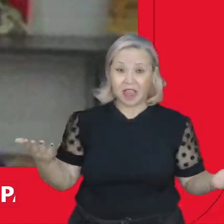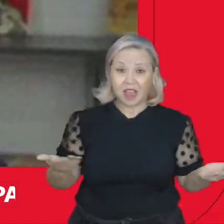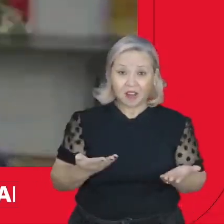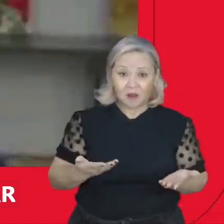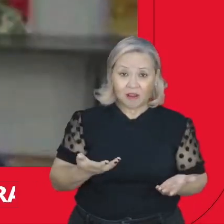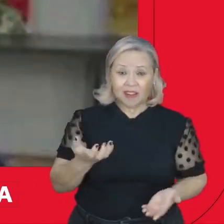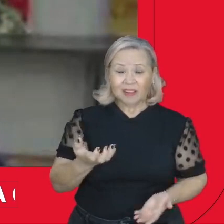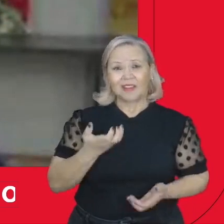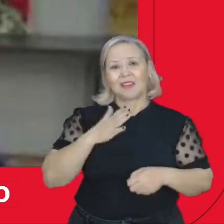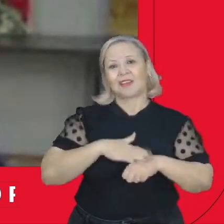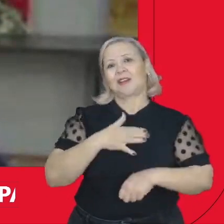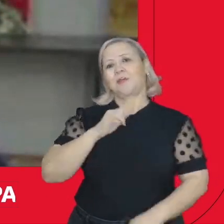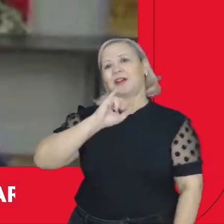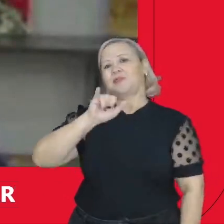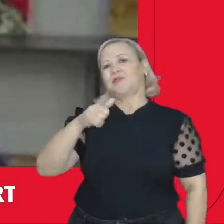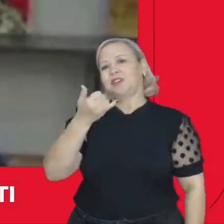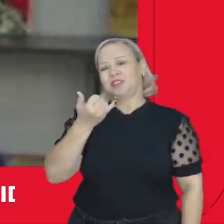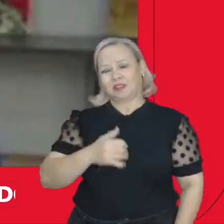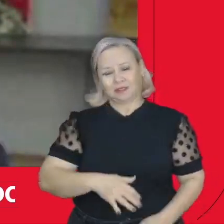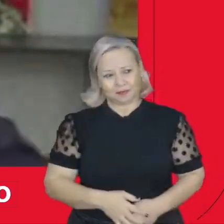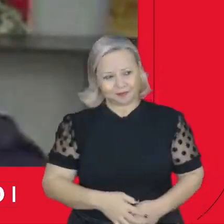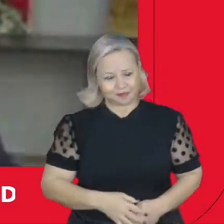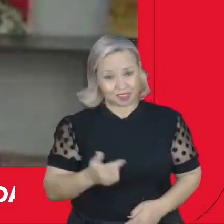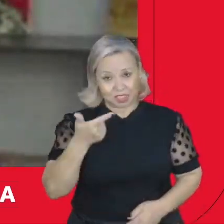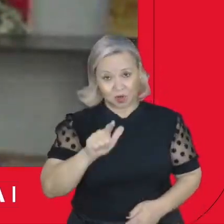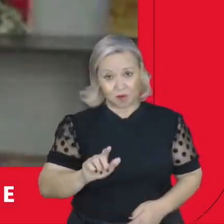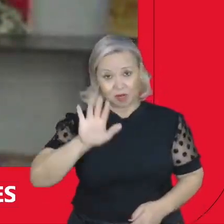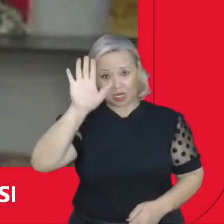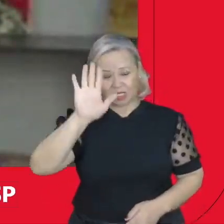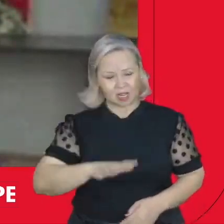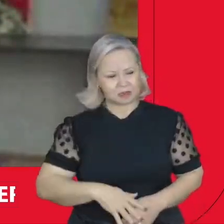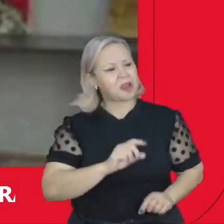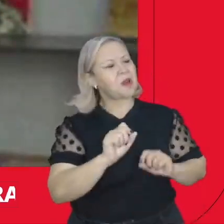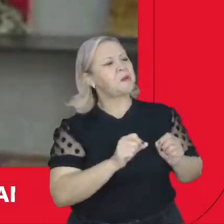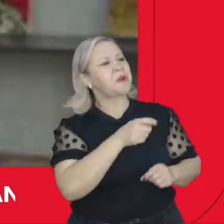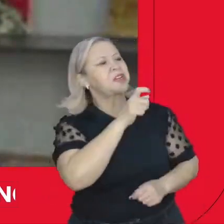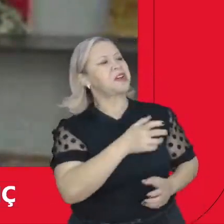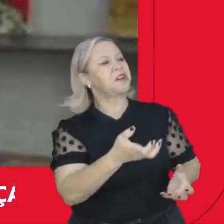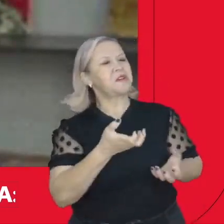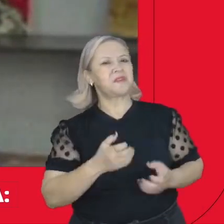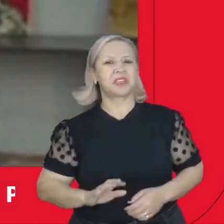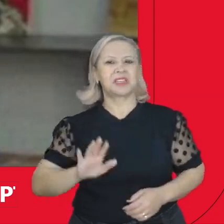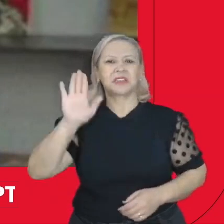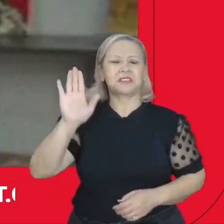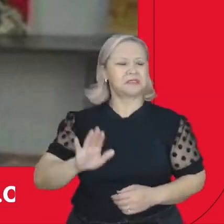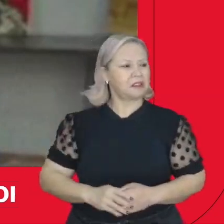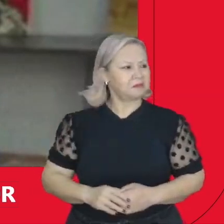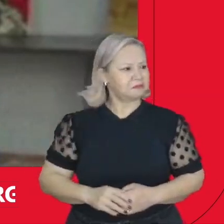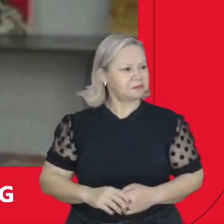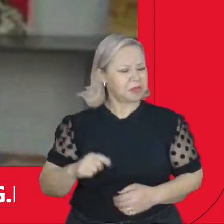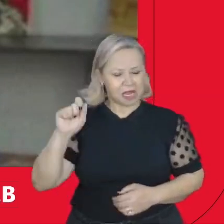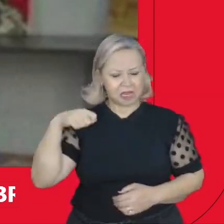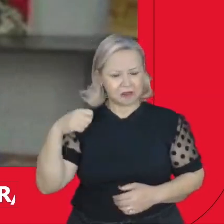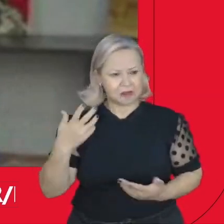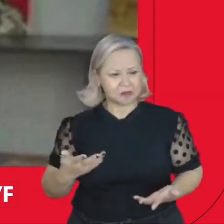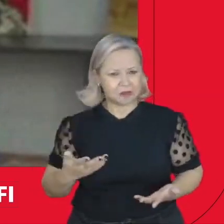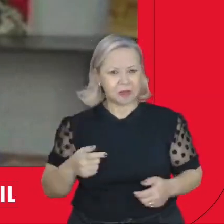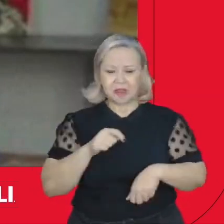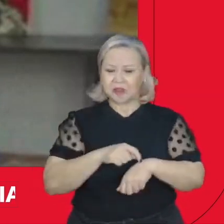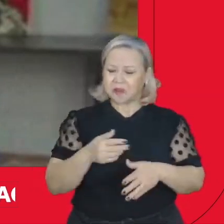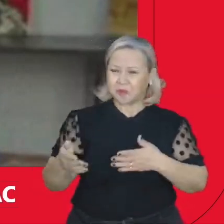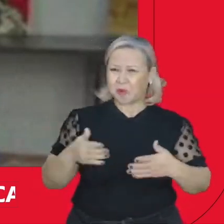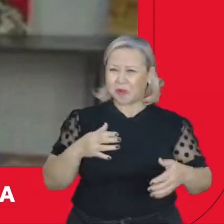E a gente pergunta a ele, sem resposta, para quê? Se no momento em que o povo mais precisou, no momento em que nós passamos